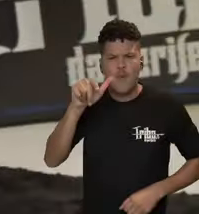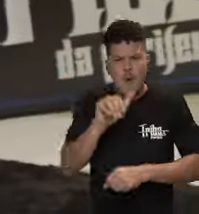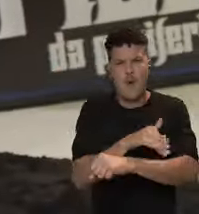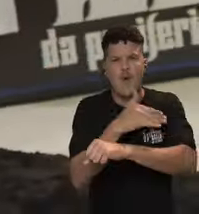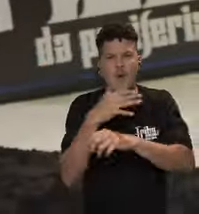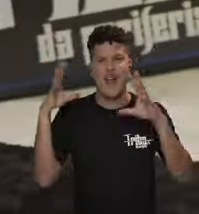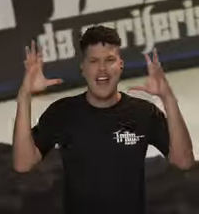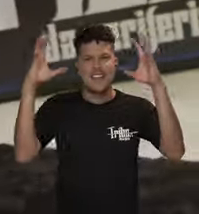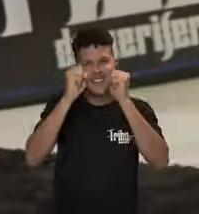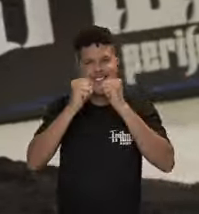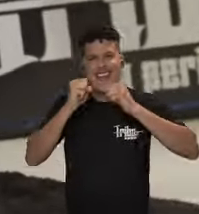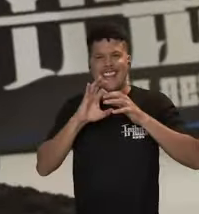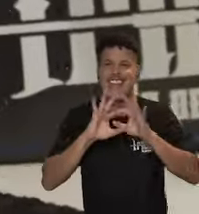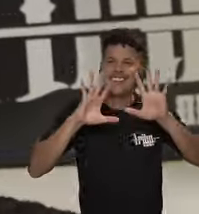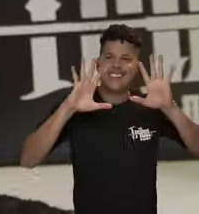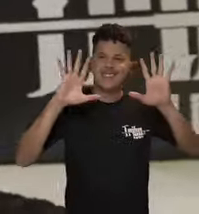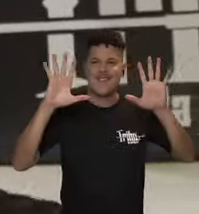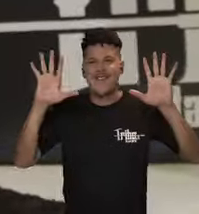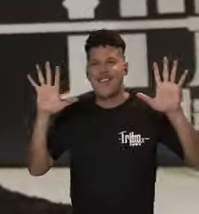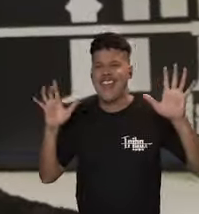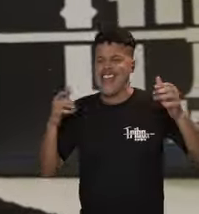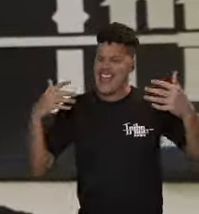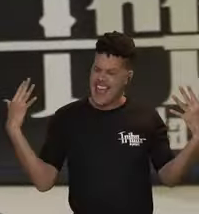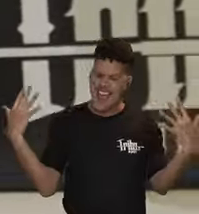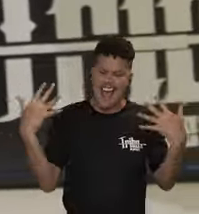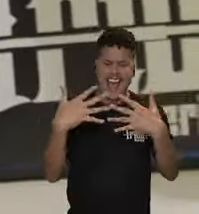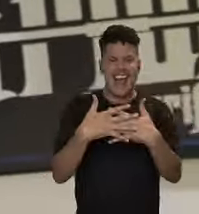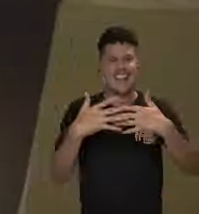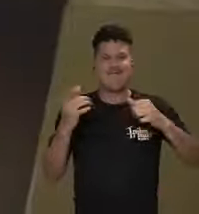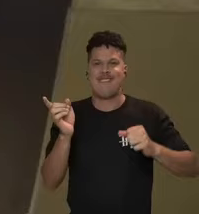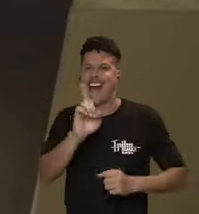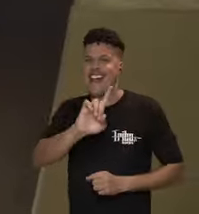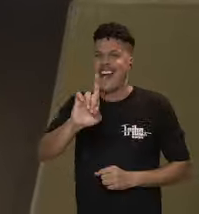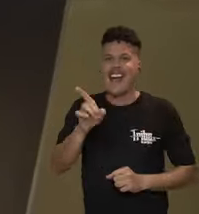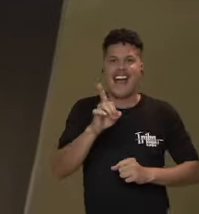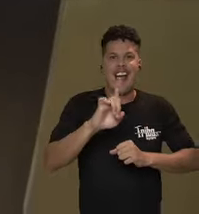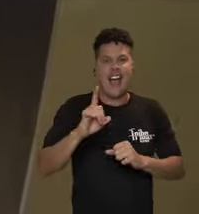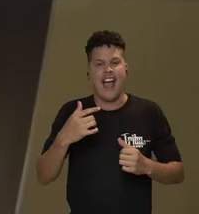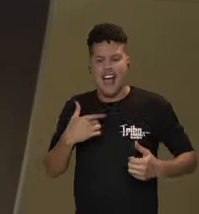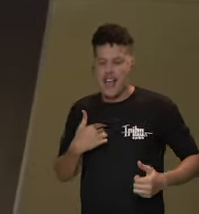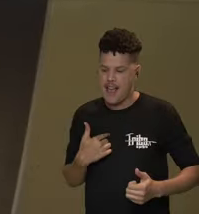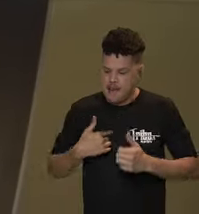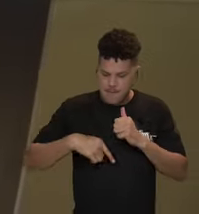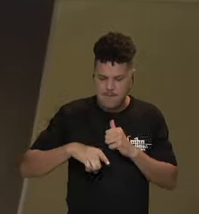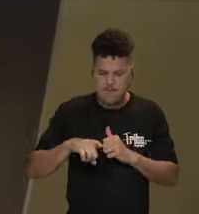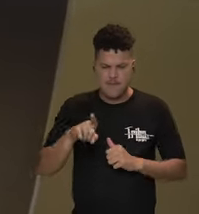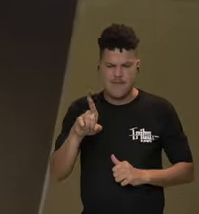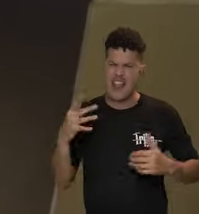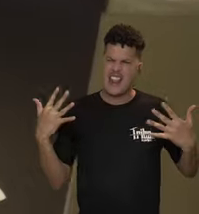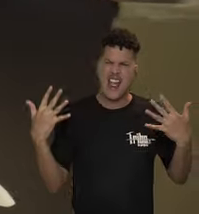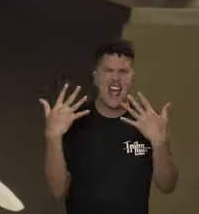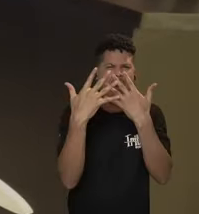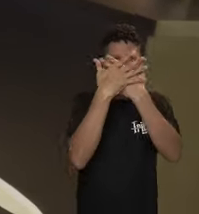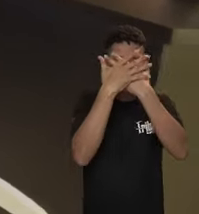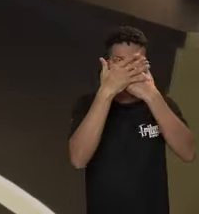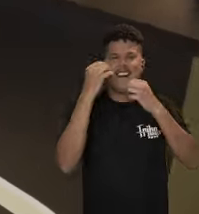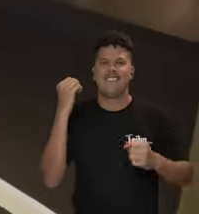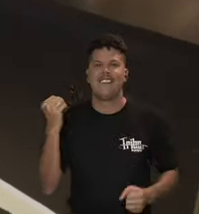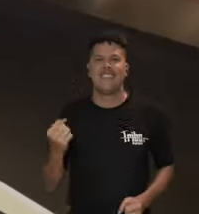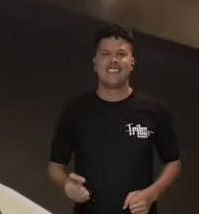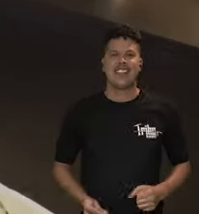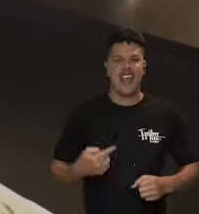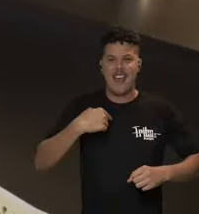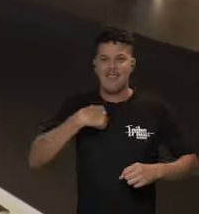brilhando mais que a luz do neon. Deixa isso fluir, então atrapalha não. Oh, não vem tampar minha visão. Vou